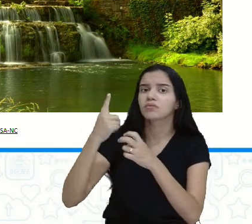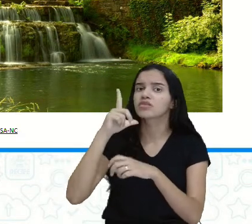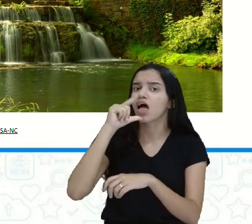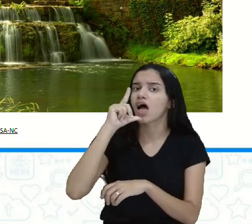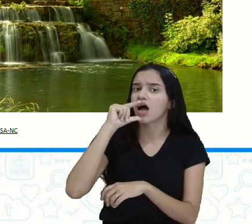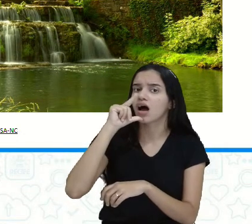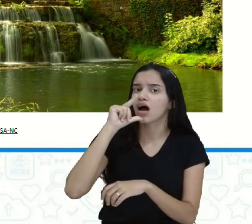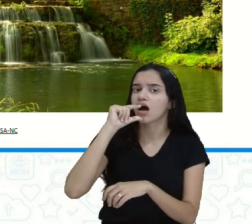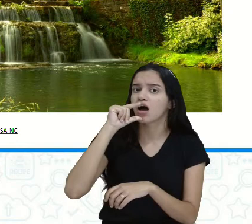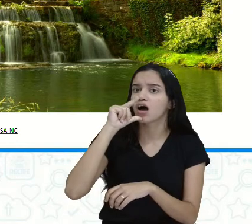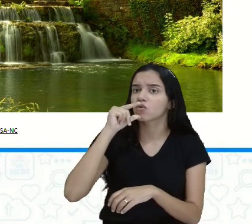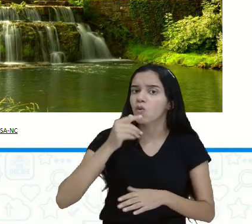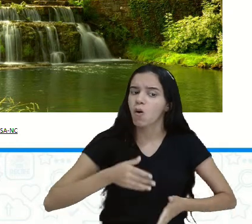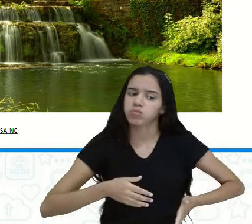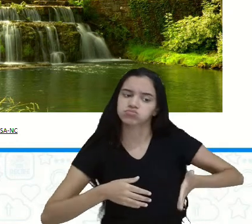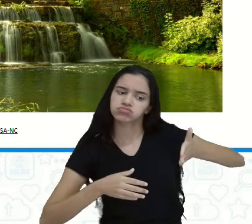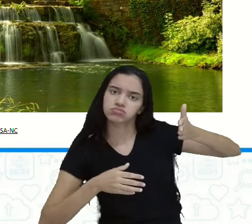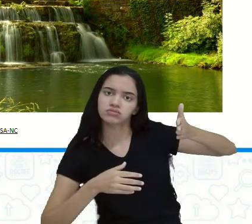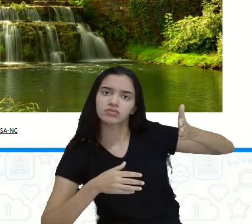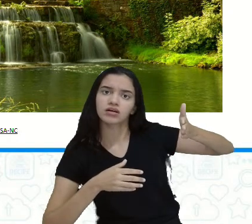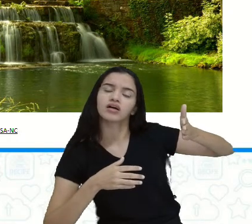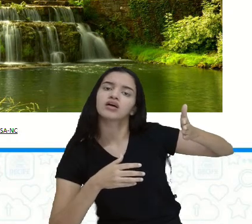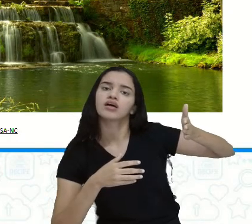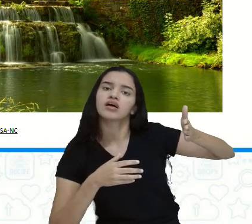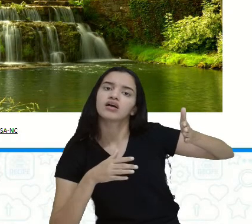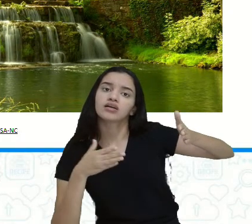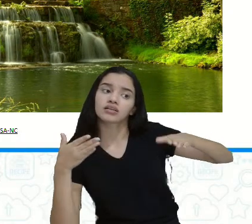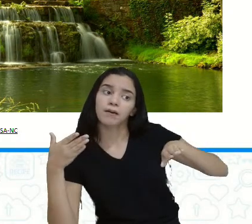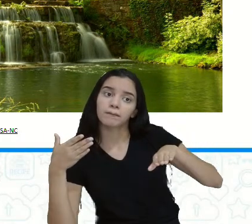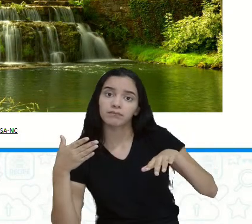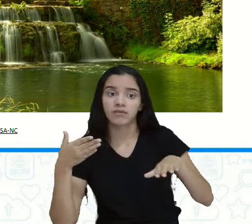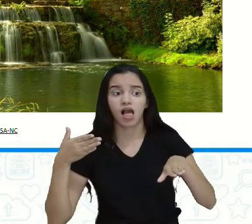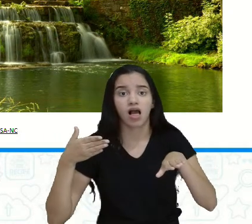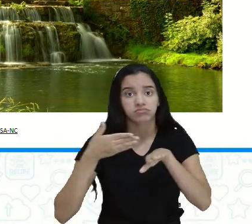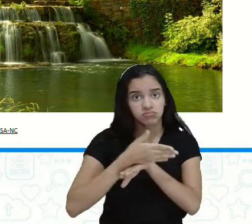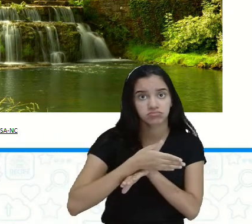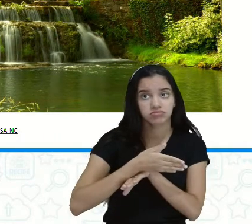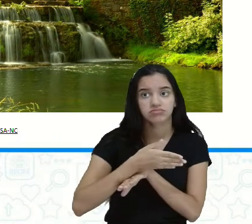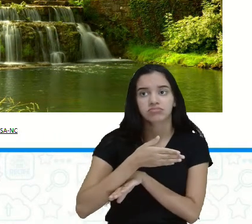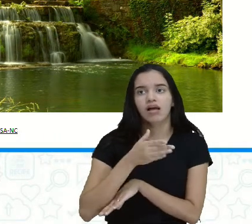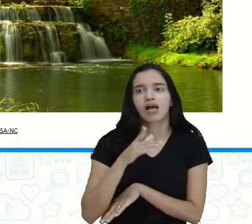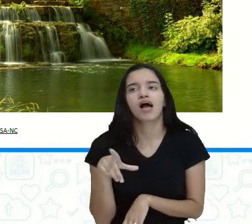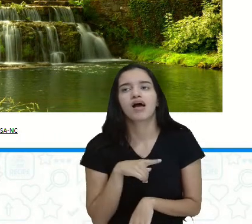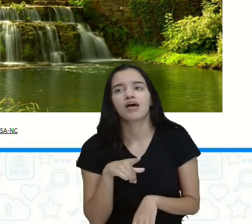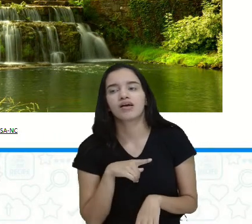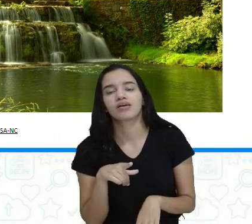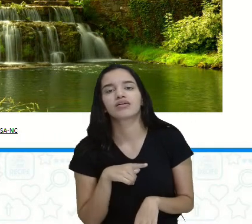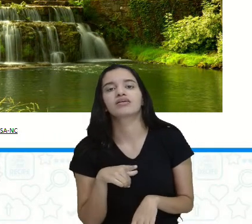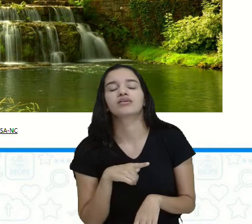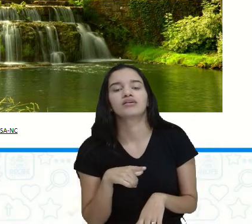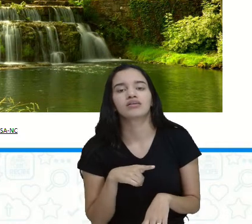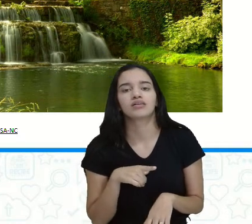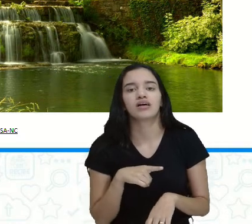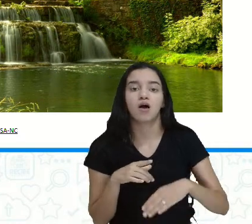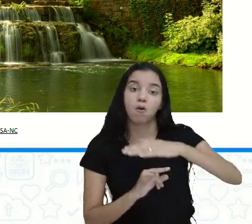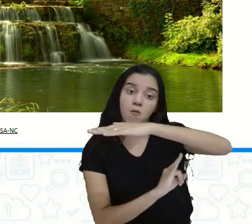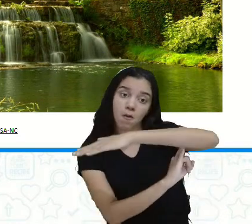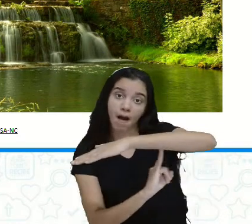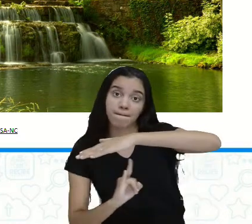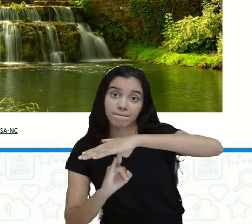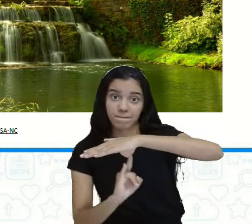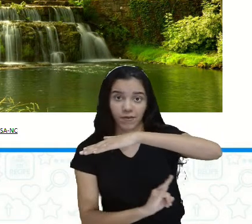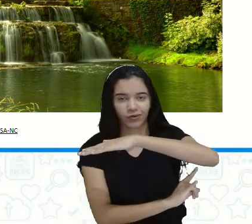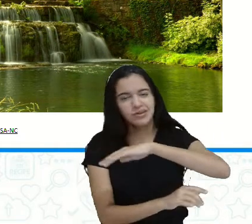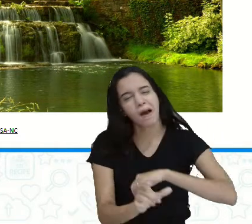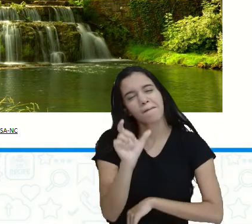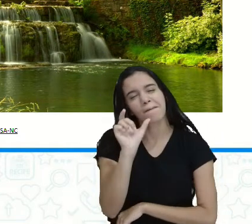Uma cerca, um murinho, sei lá. Alguma coisa que dá para atravessar de um lado para outro. Ah, deve ser uma ponte, né? É isso, essa palavra não me veio